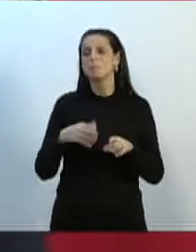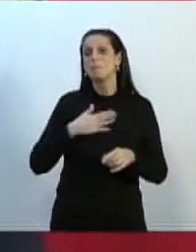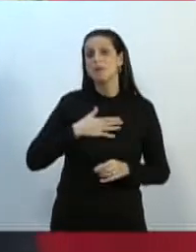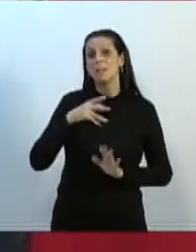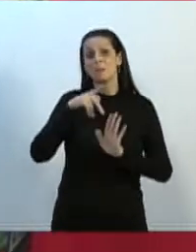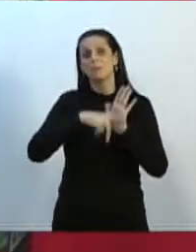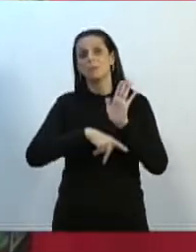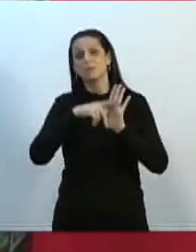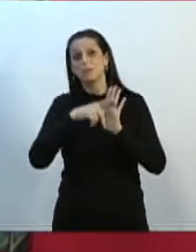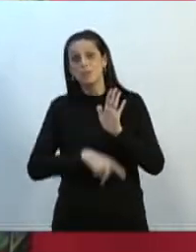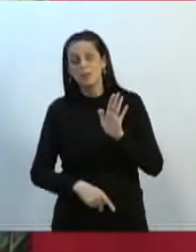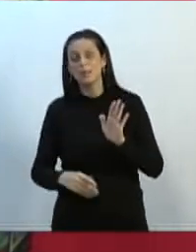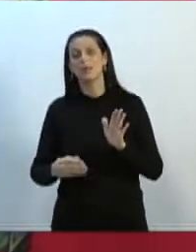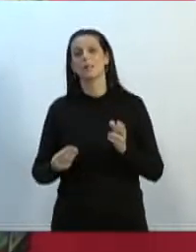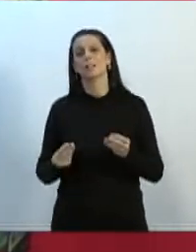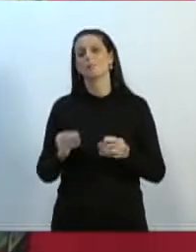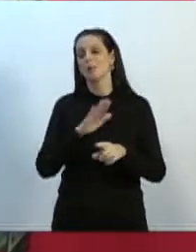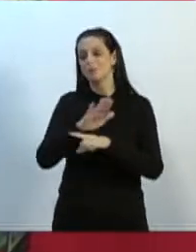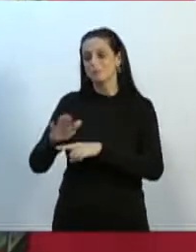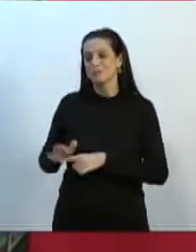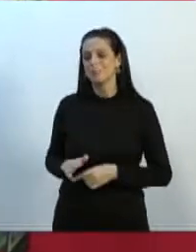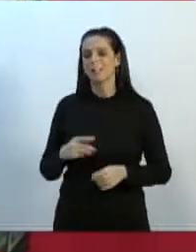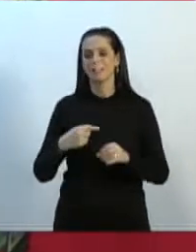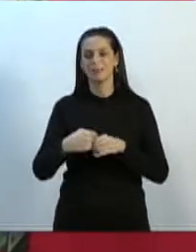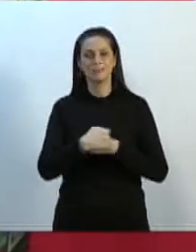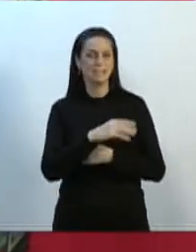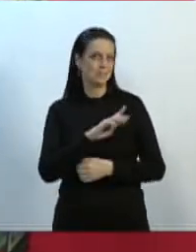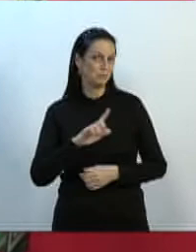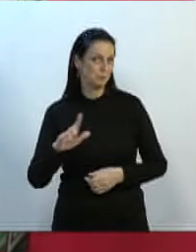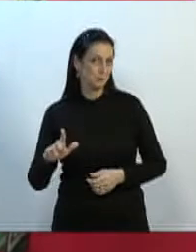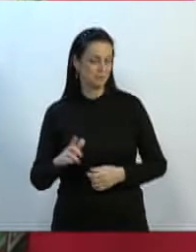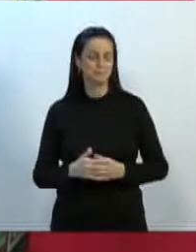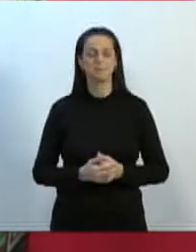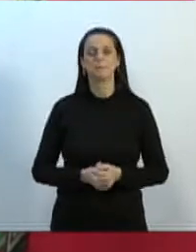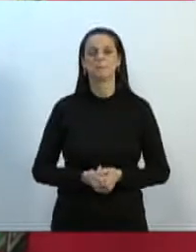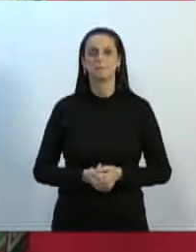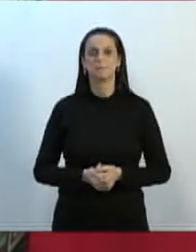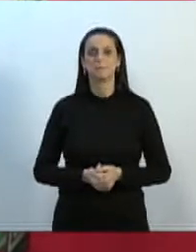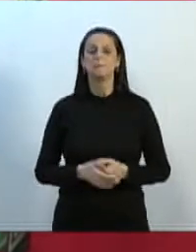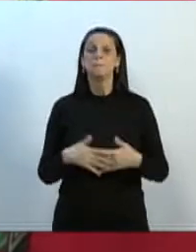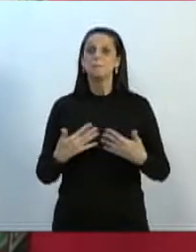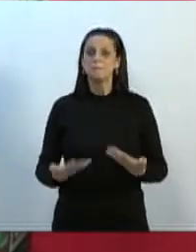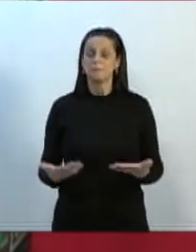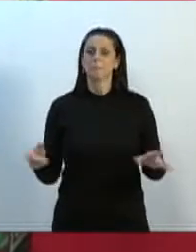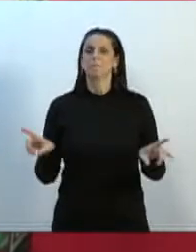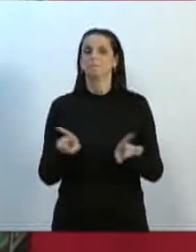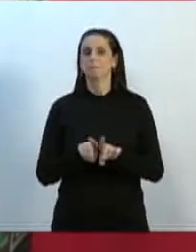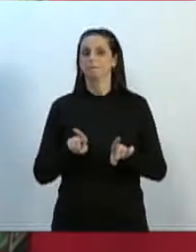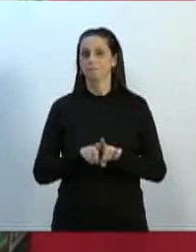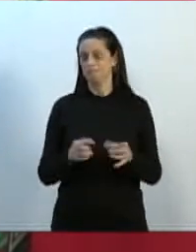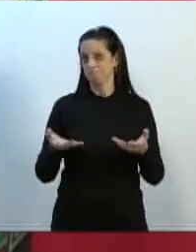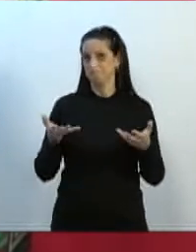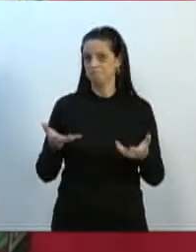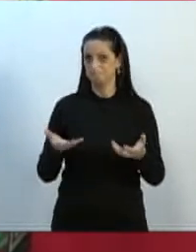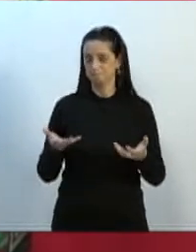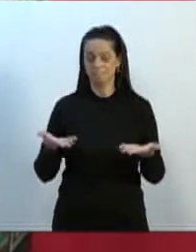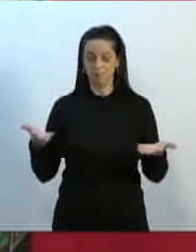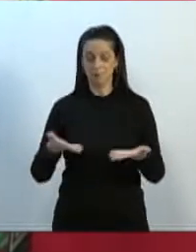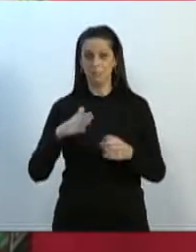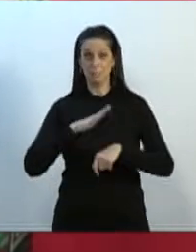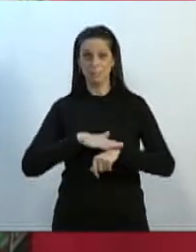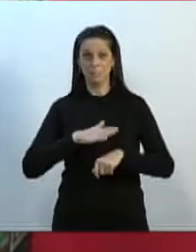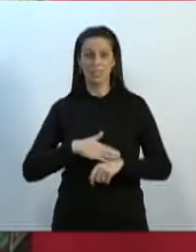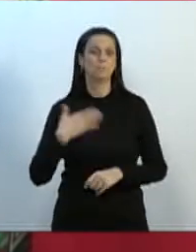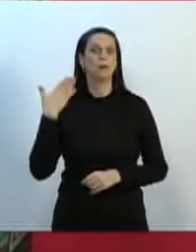para a nossa querida cidade de Blumenau. Eu queria também, no meu pronunciamento hoje,